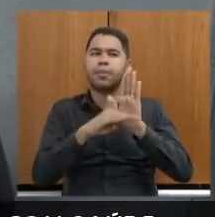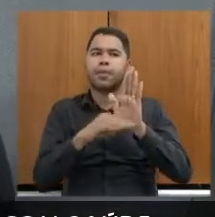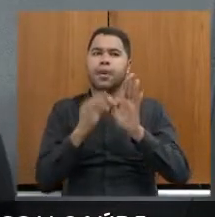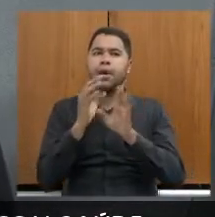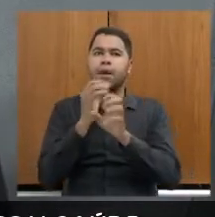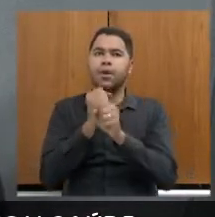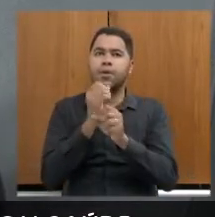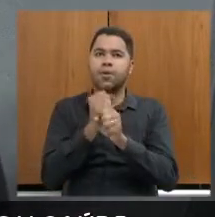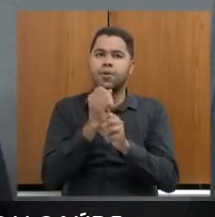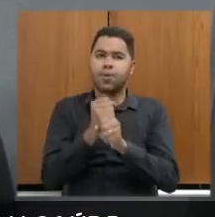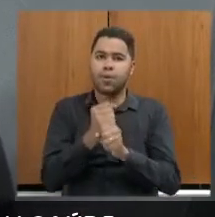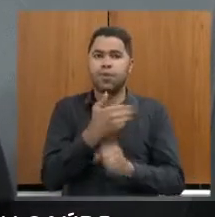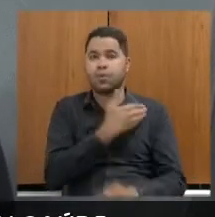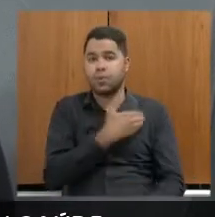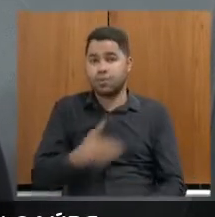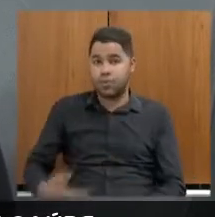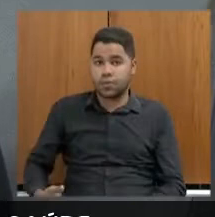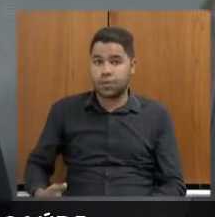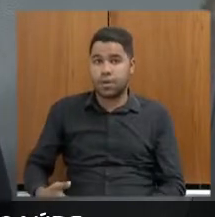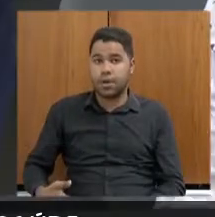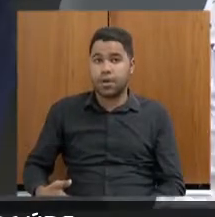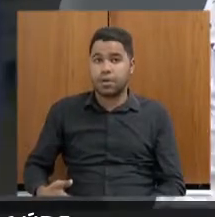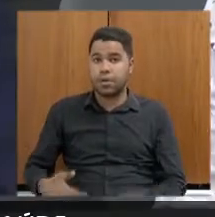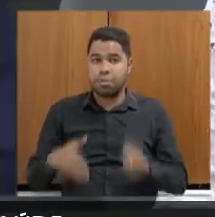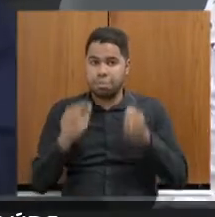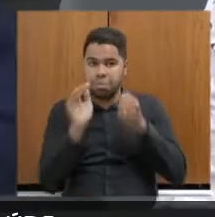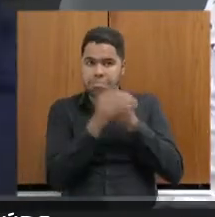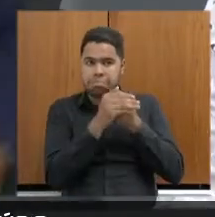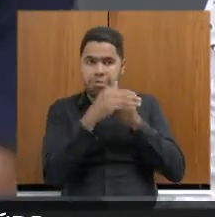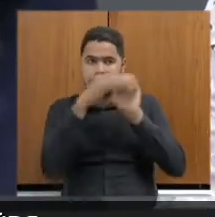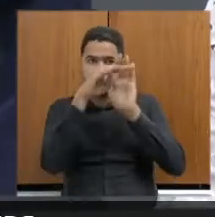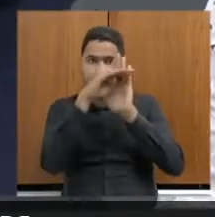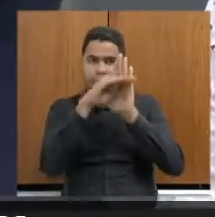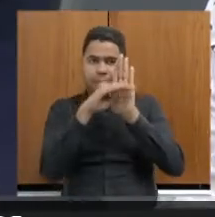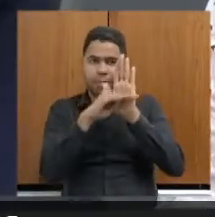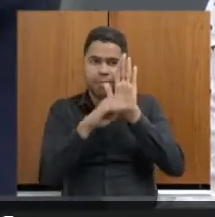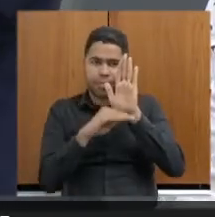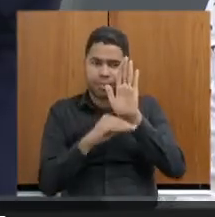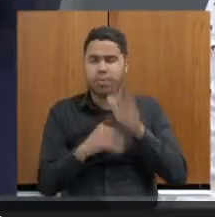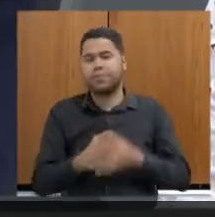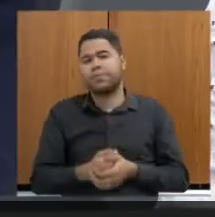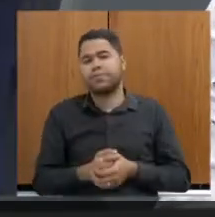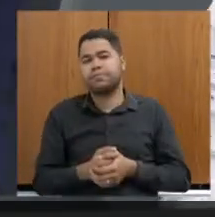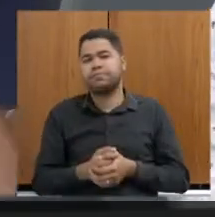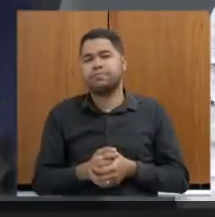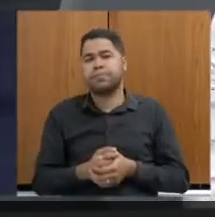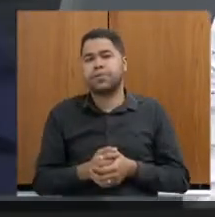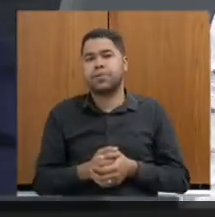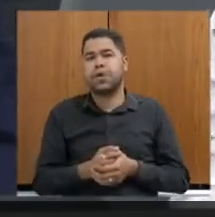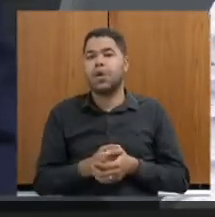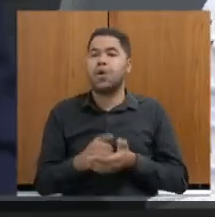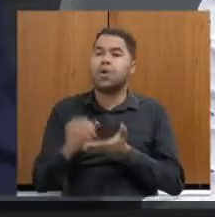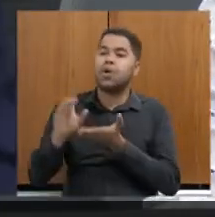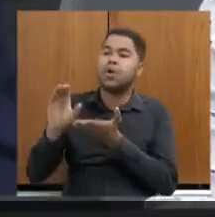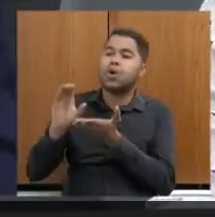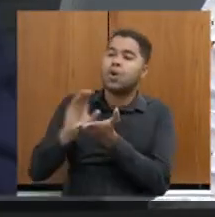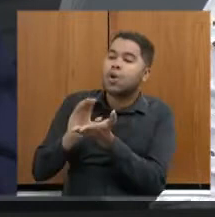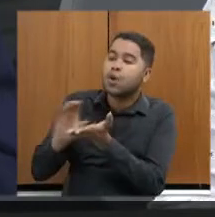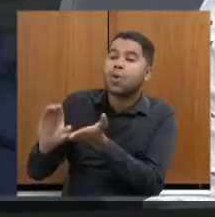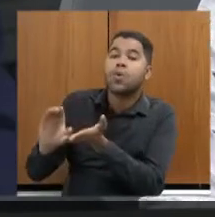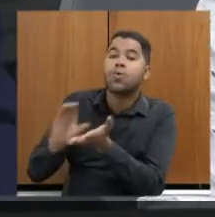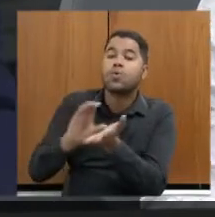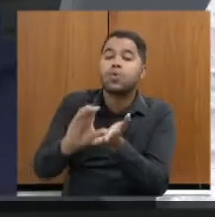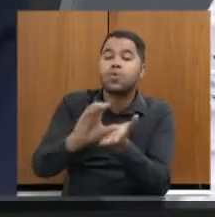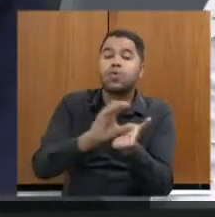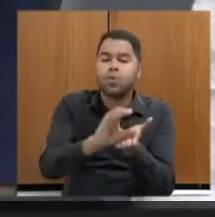contas públicas ou seja um estado que não esconde aí o seu papel aonde vai um recurso dinheiro de cá